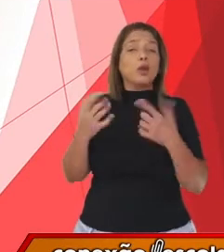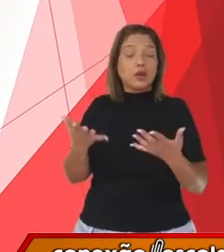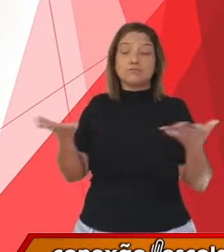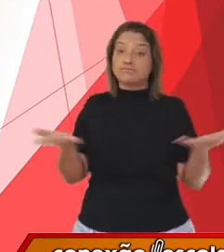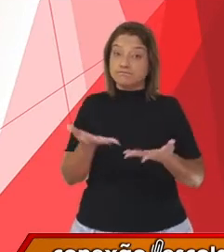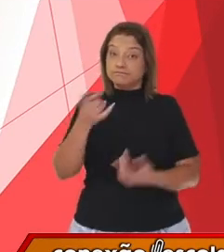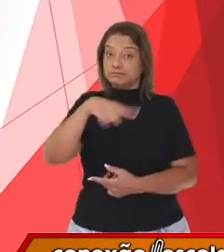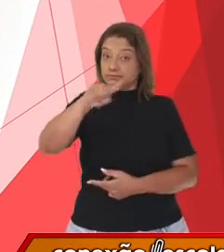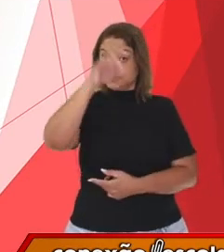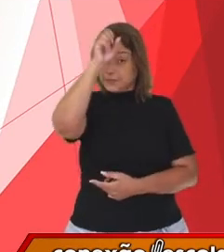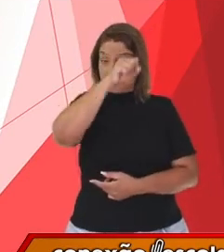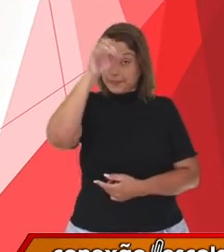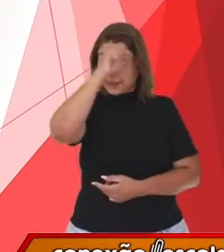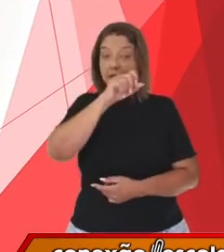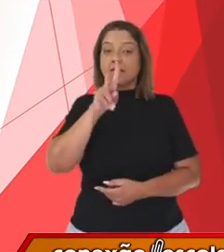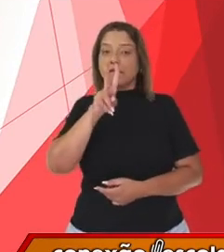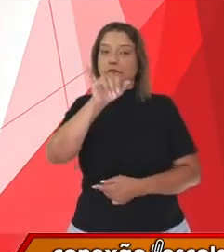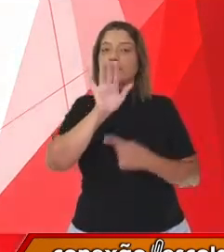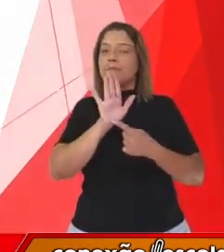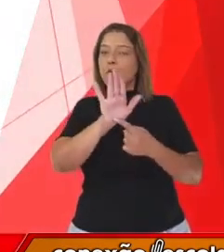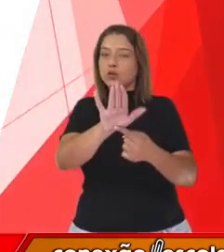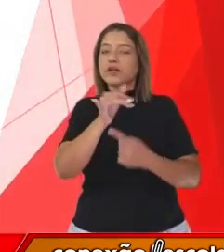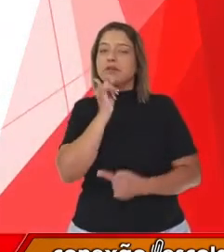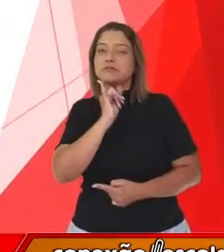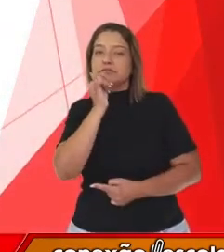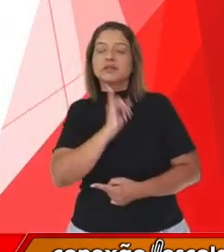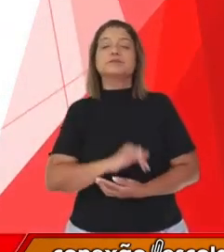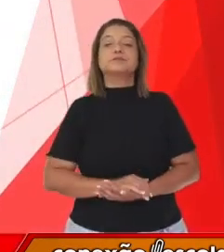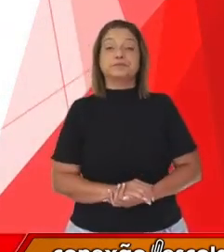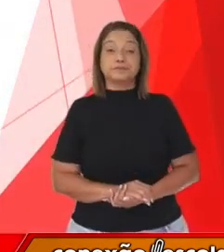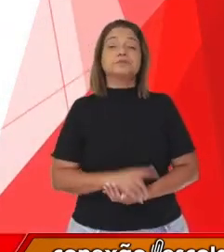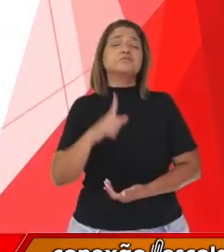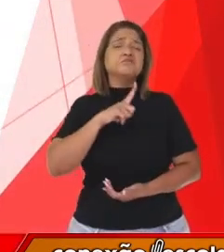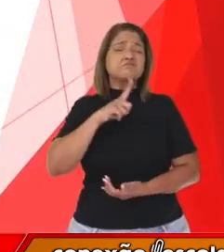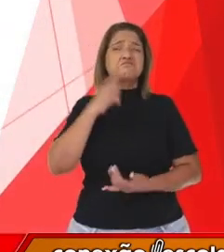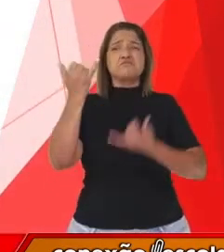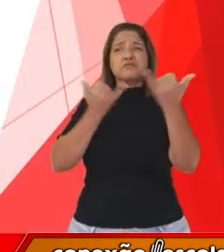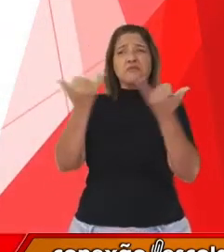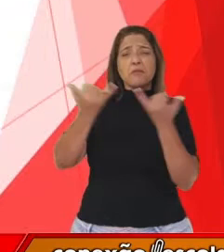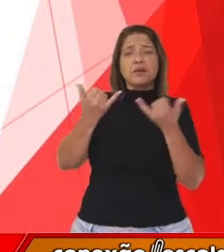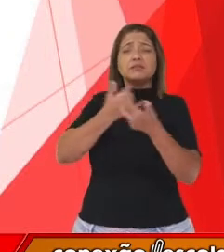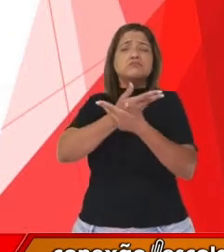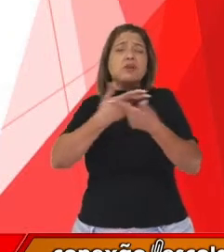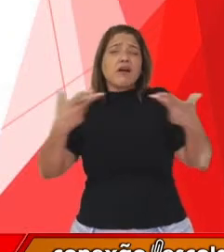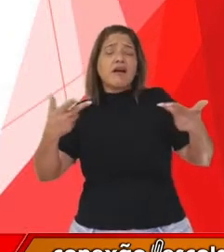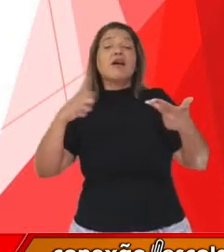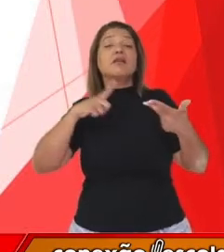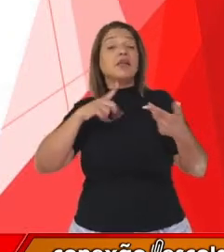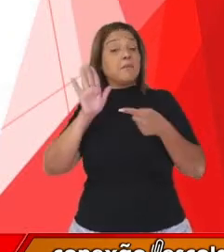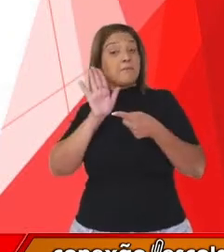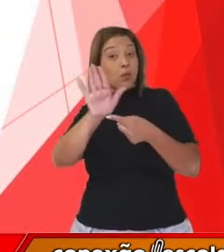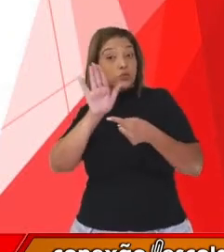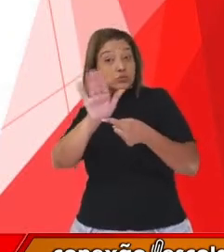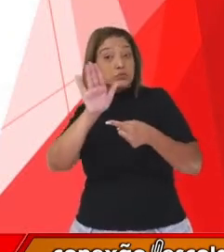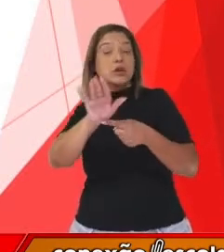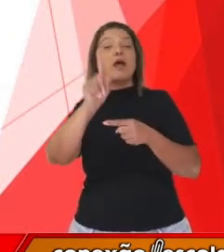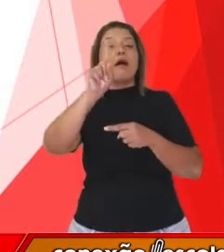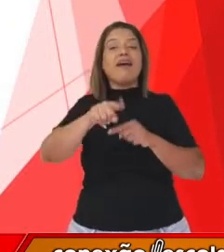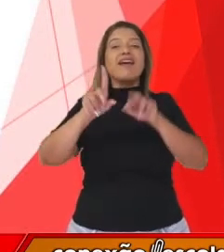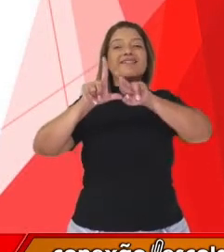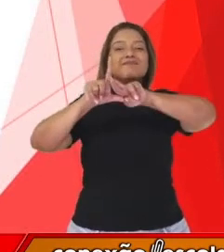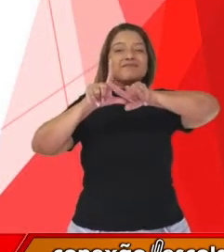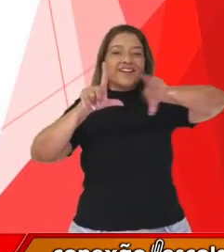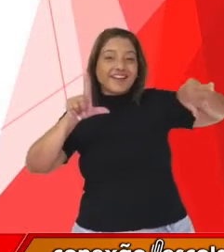isso, nós vamos ver uma situação. São muitas as informações que são exibidas pela mídia